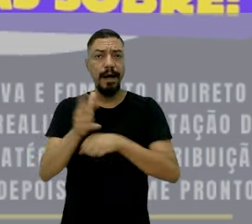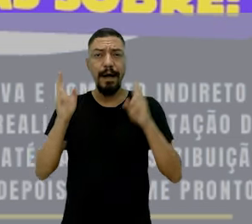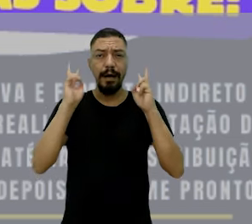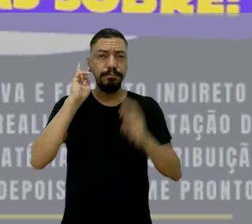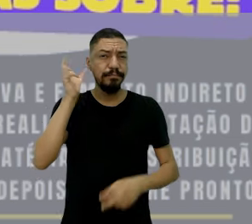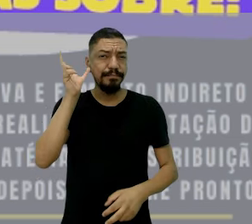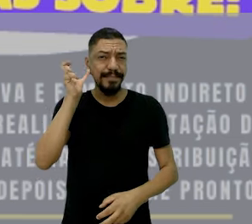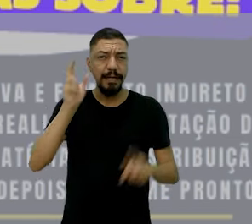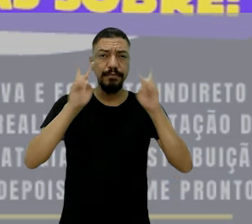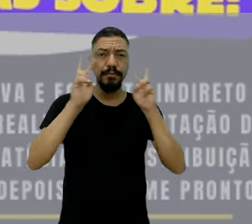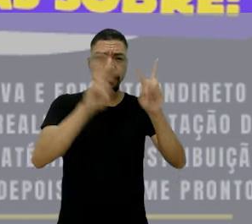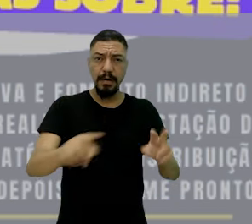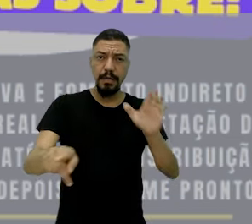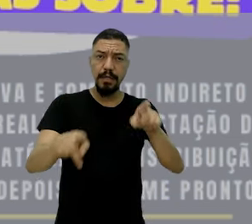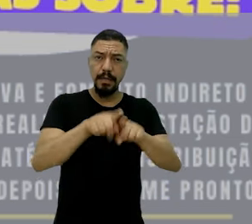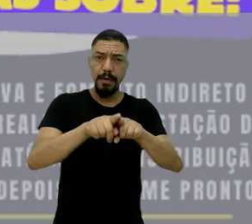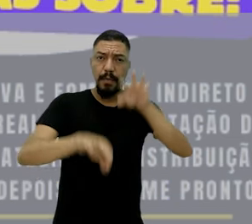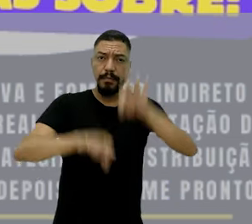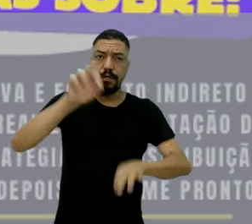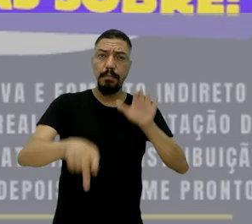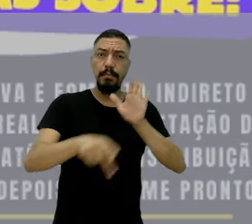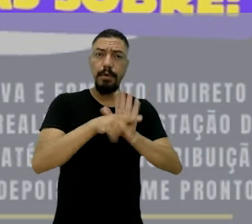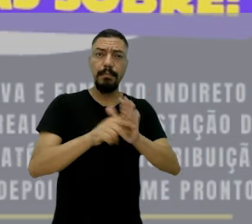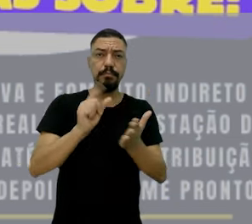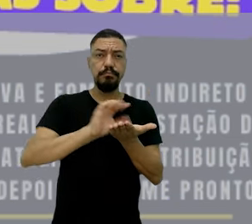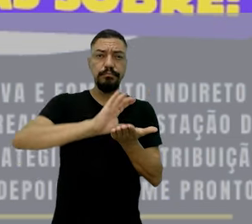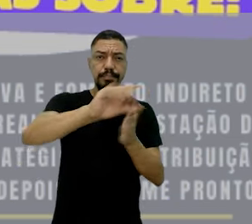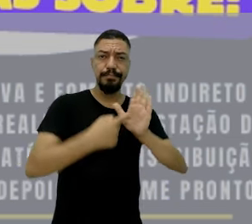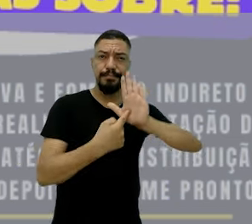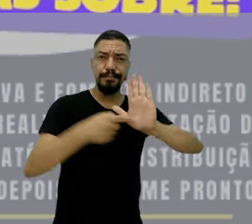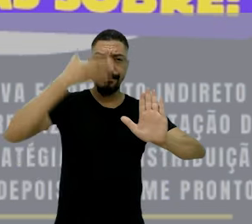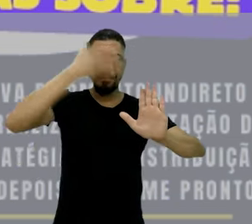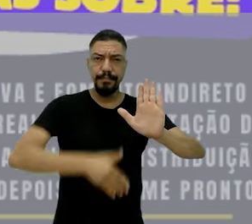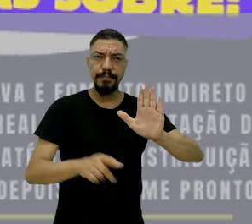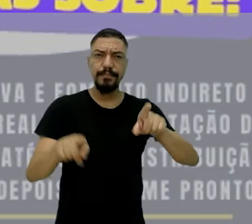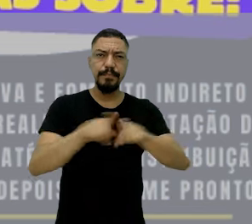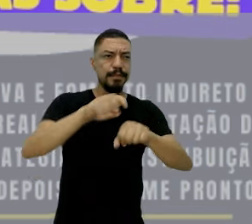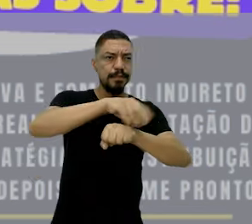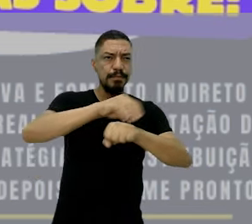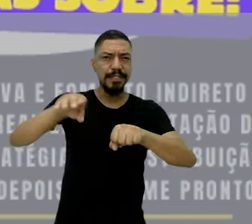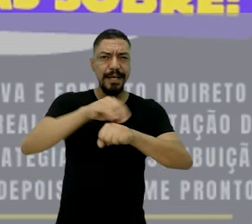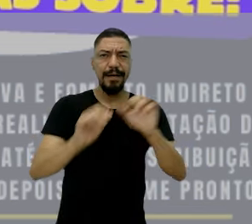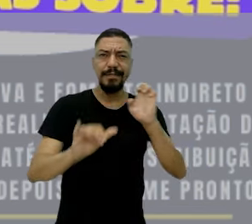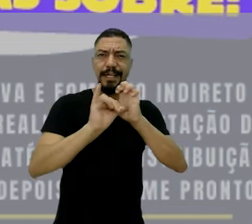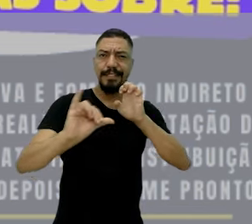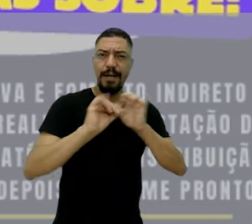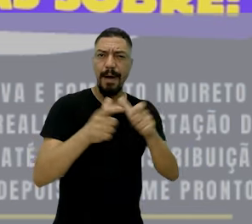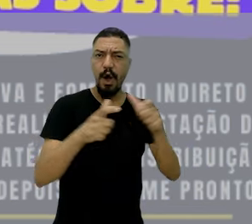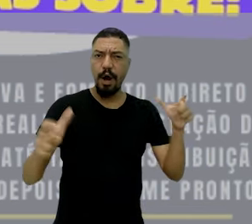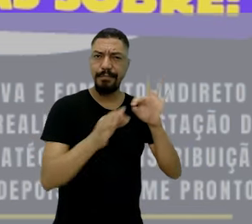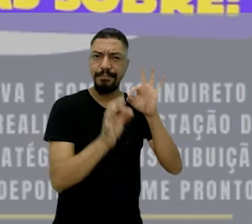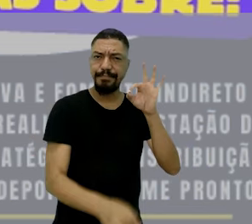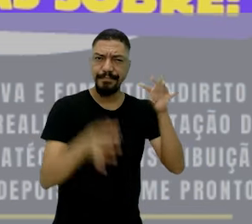contas um pouco mais, eu vou falar um pouco mais complexa, porque aí vai falar de distribuição, editais um pouco maiores, né? Mas é